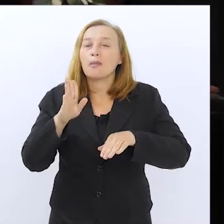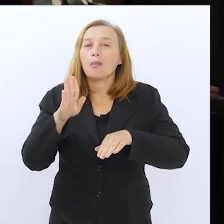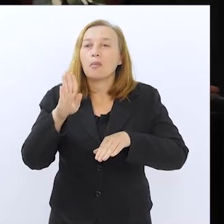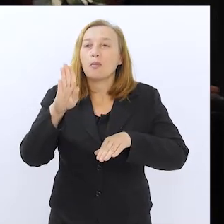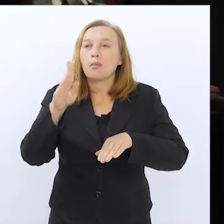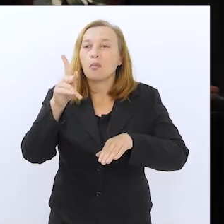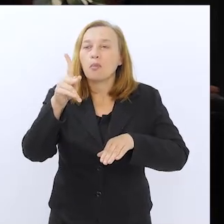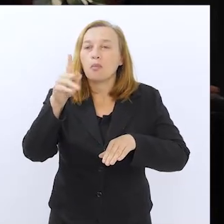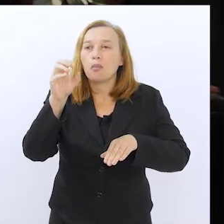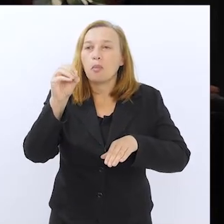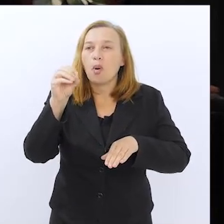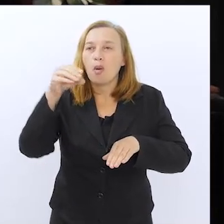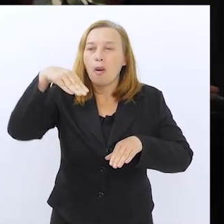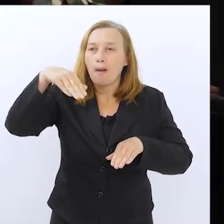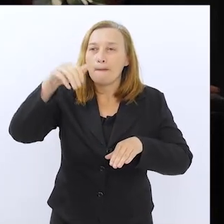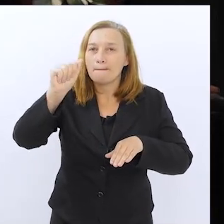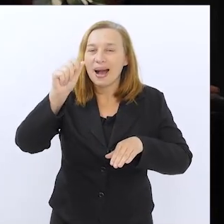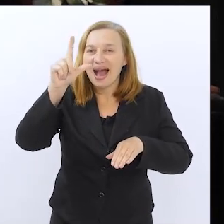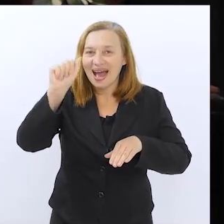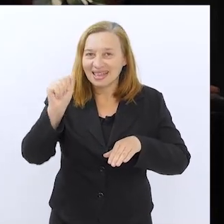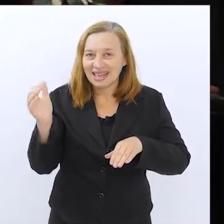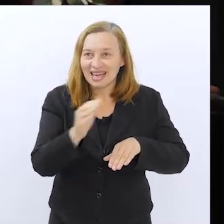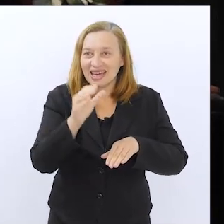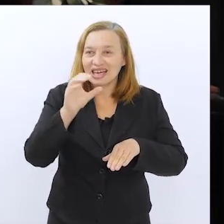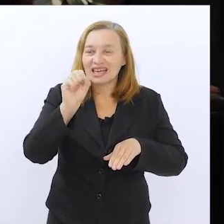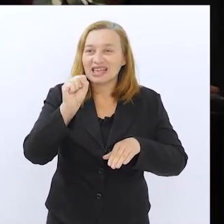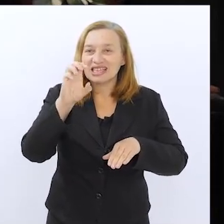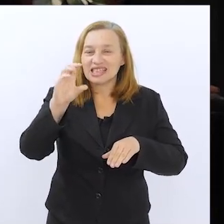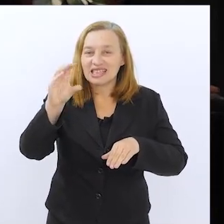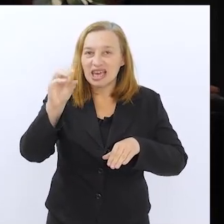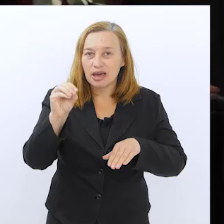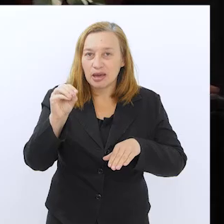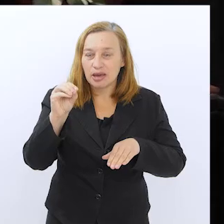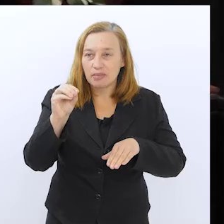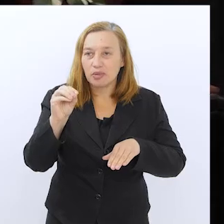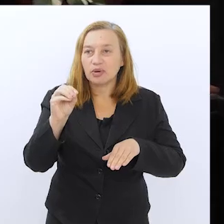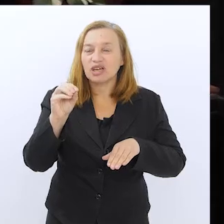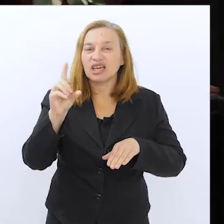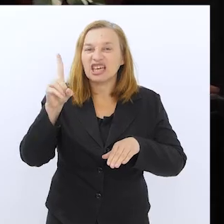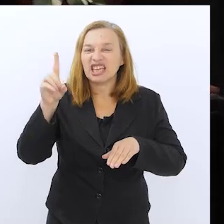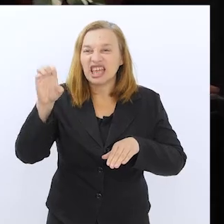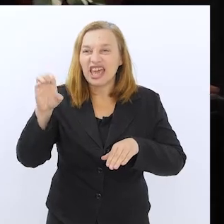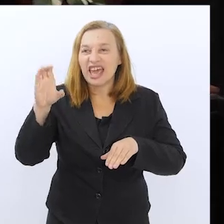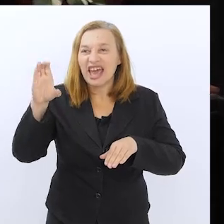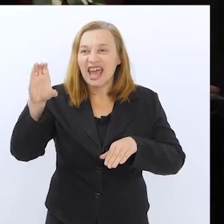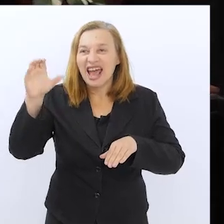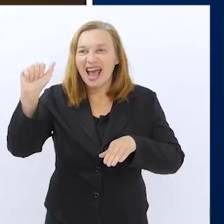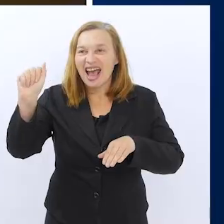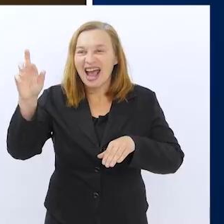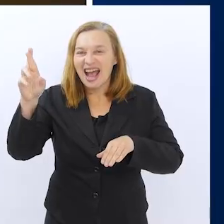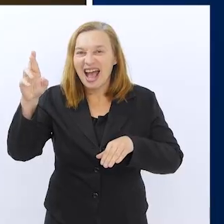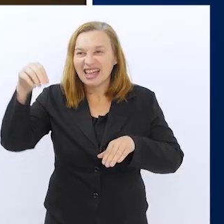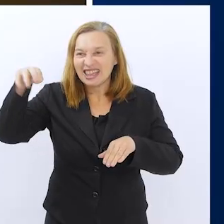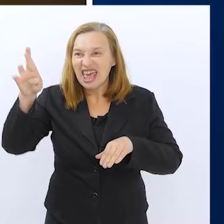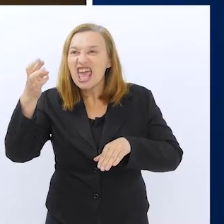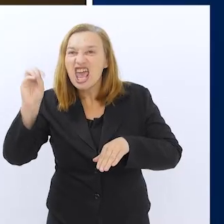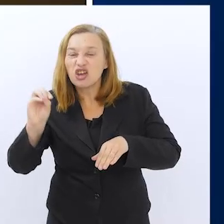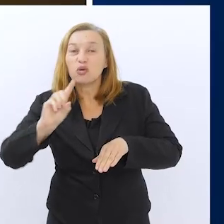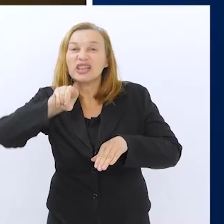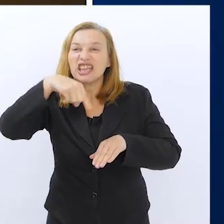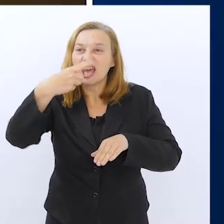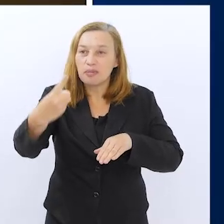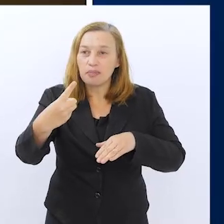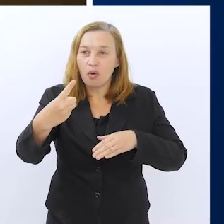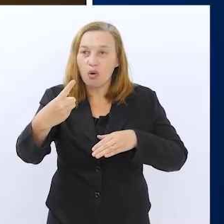uma pomada de sebo de carneiro, olha só como é que eu estou atual. Depois comprar um negócio que parece uma borracha, quando o